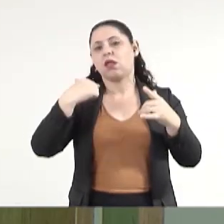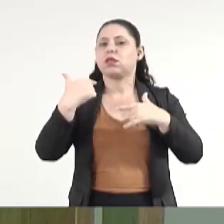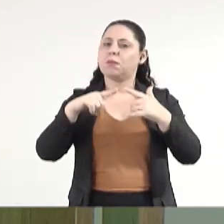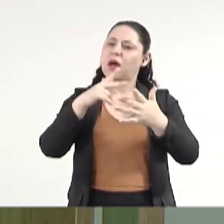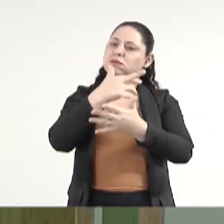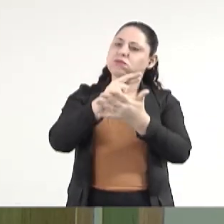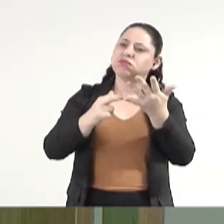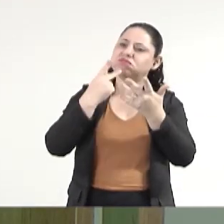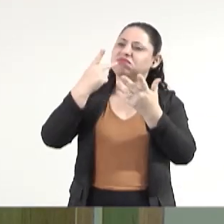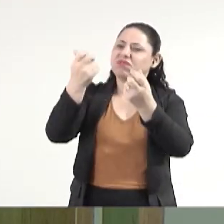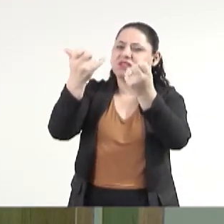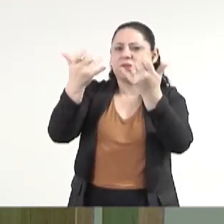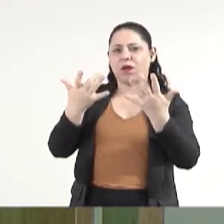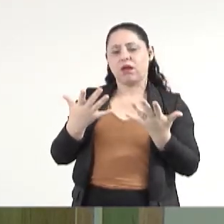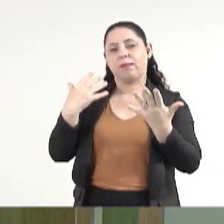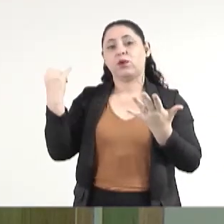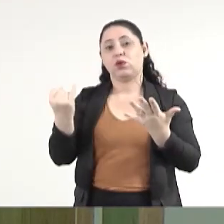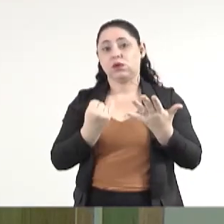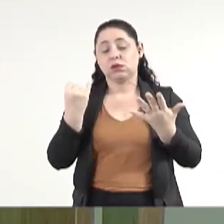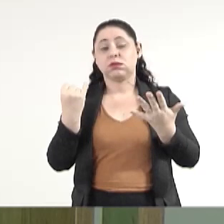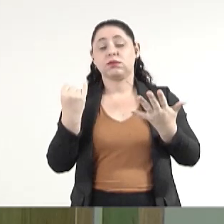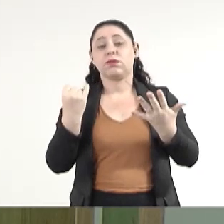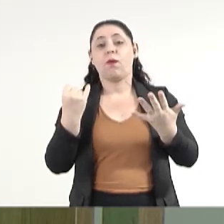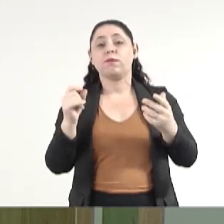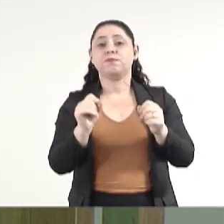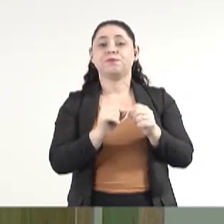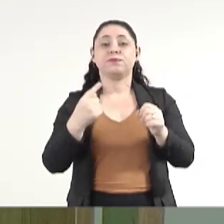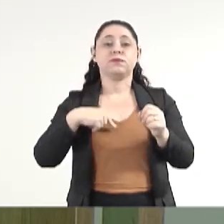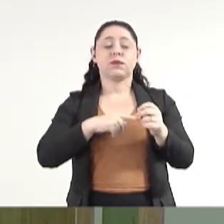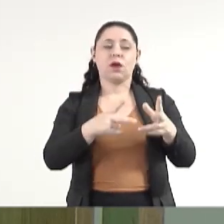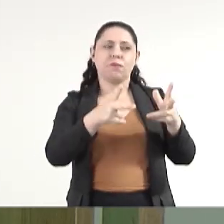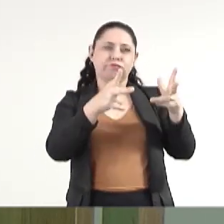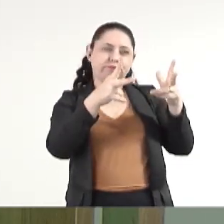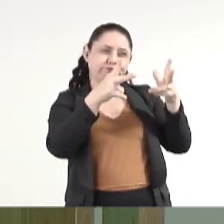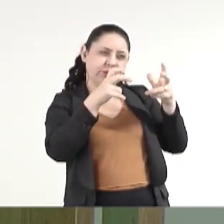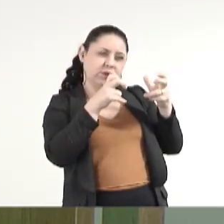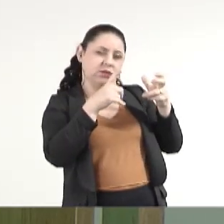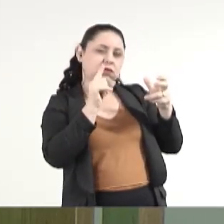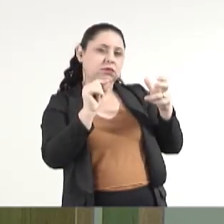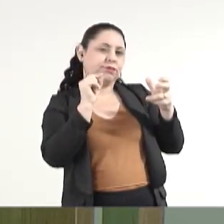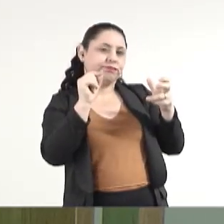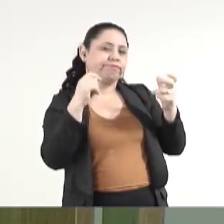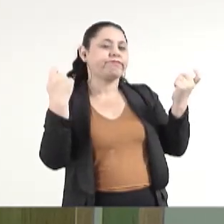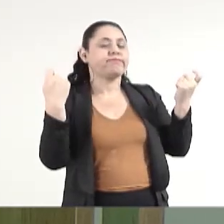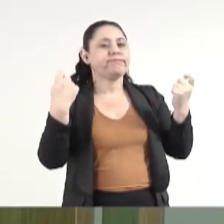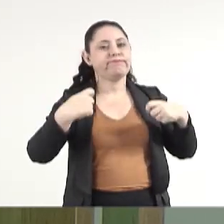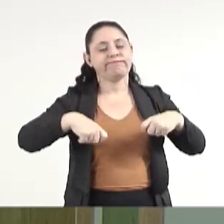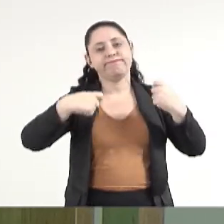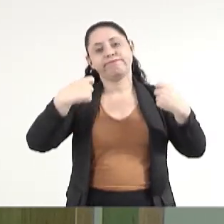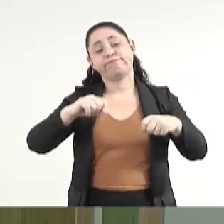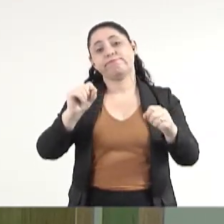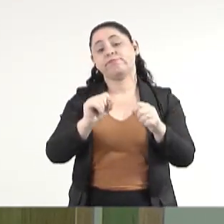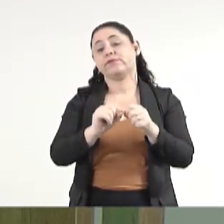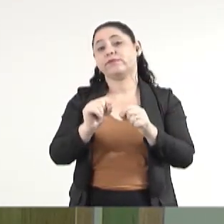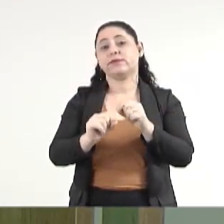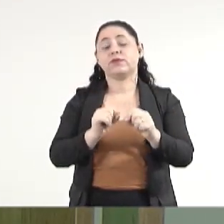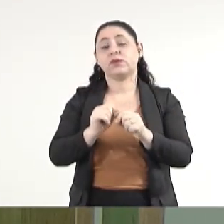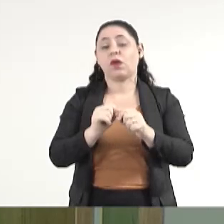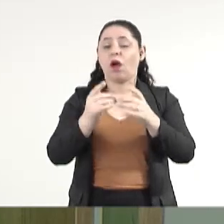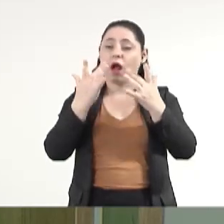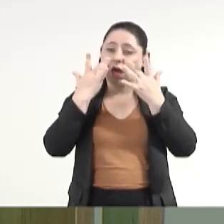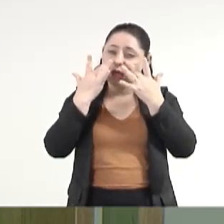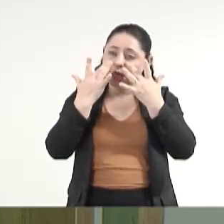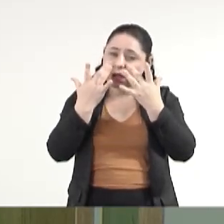muitos relatos, muitas falas importantes, que fez a gente perceber e observar a necessidade da gente